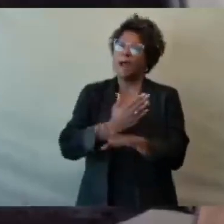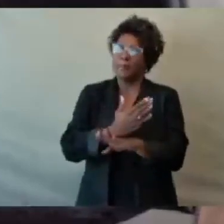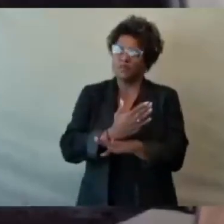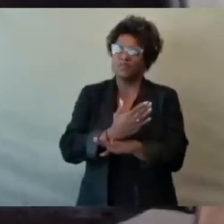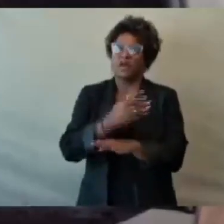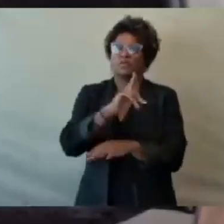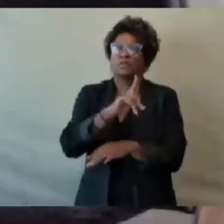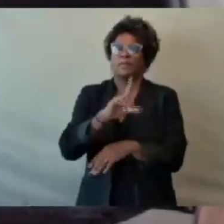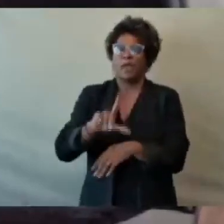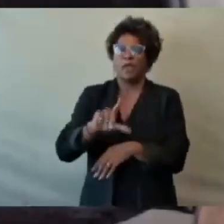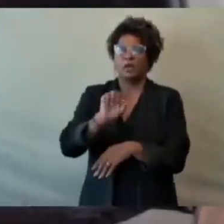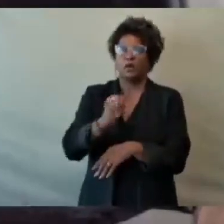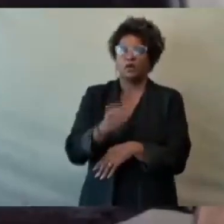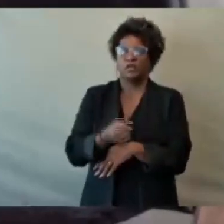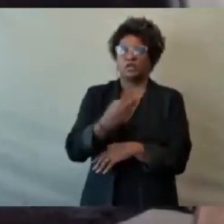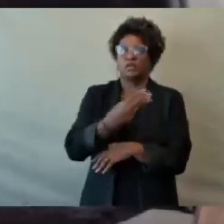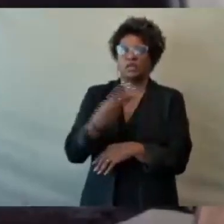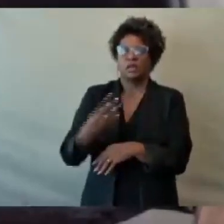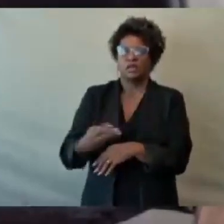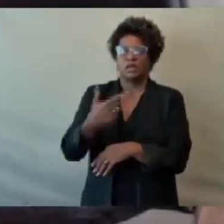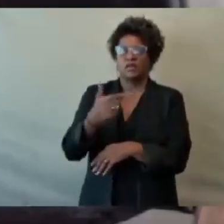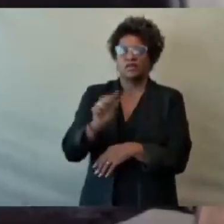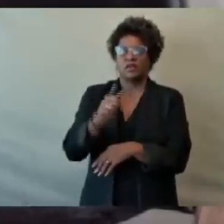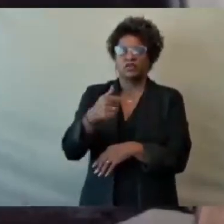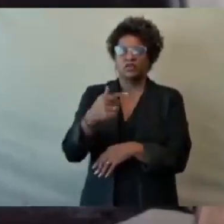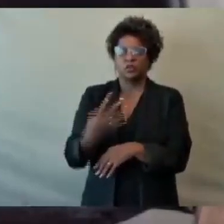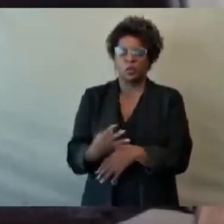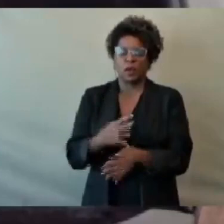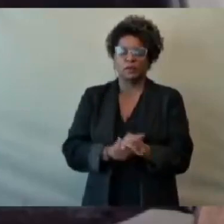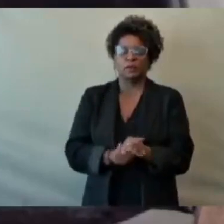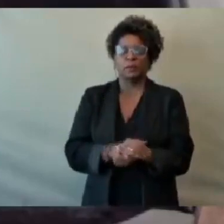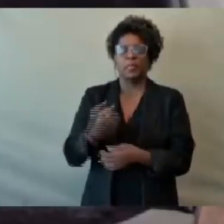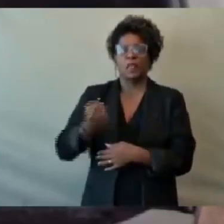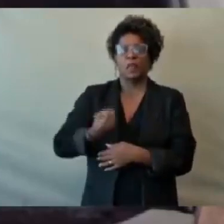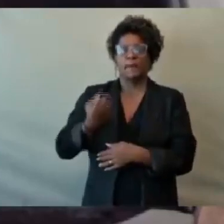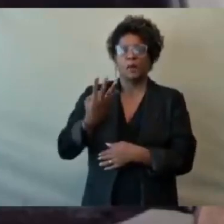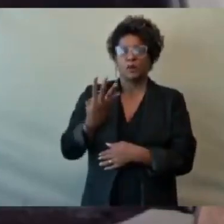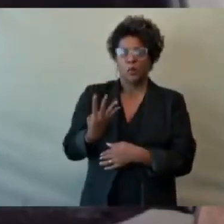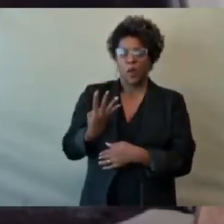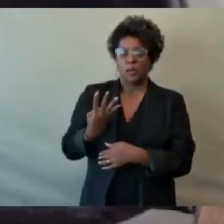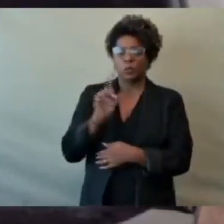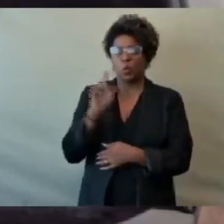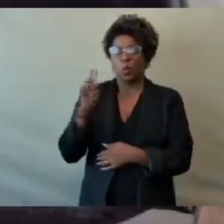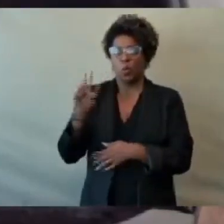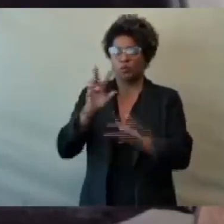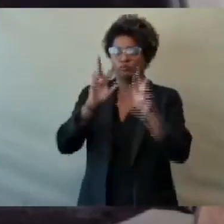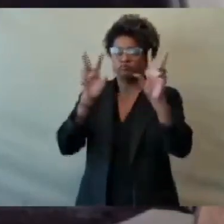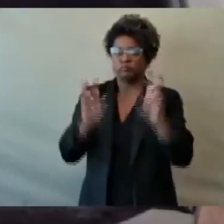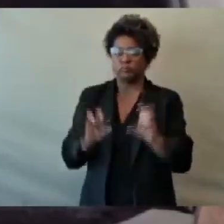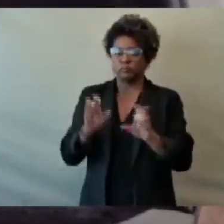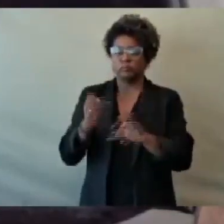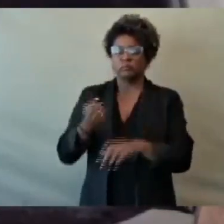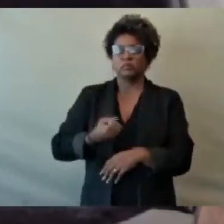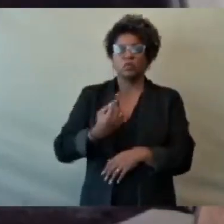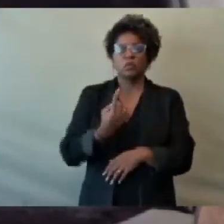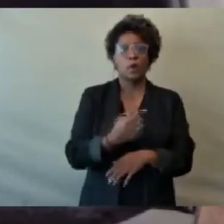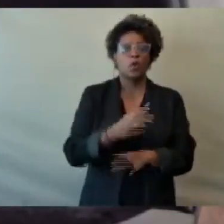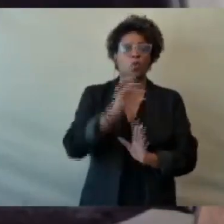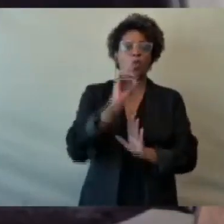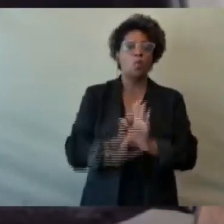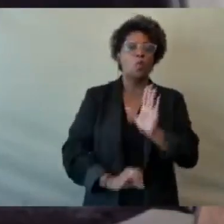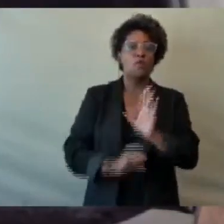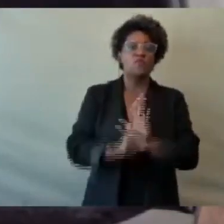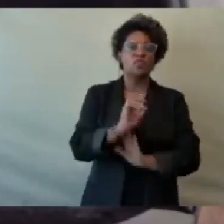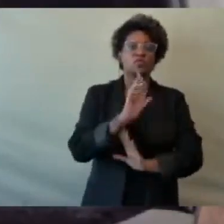Quarto, outros assuntos. Resposta, requerimento e indicação da comissão. Um, ofício em resposta é o 13 de 2024.